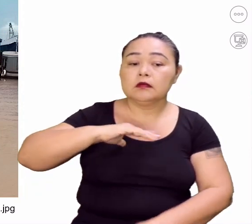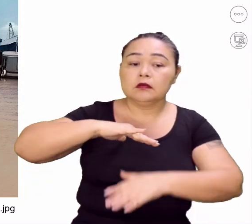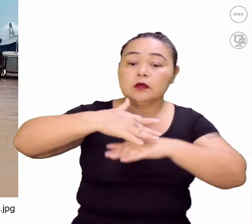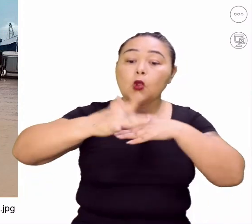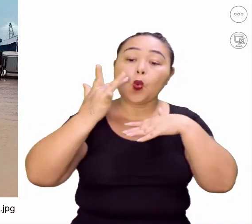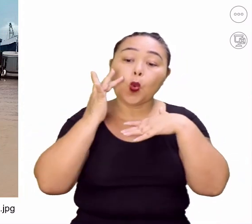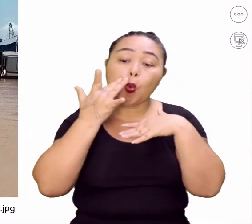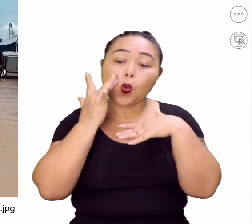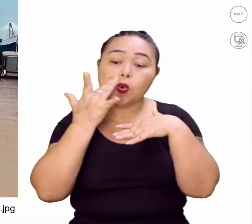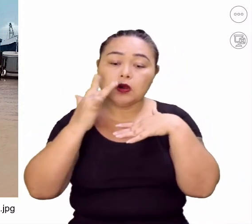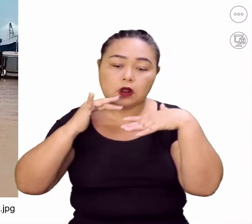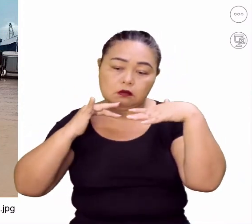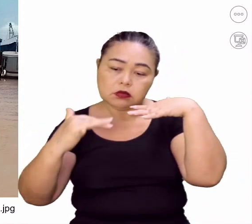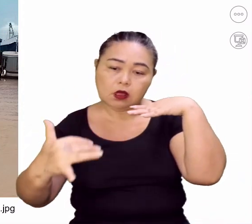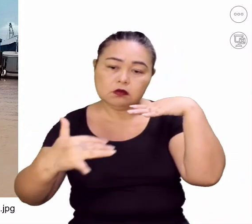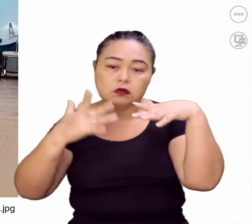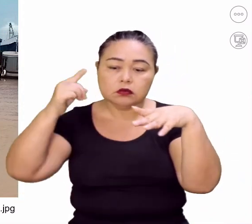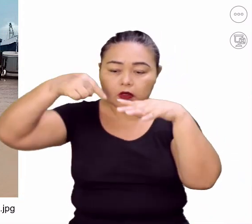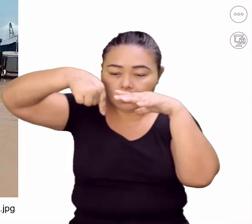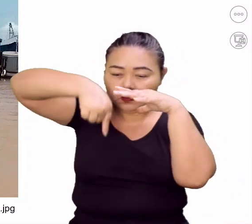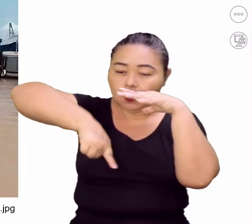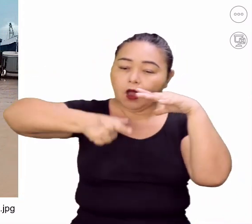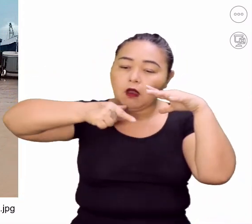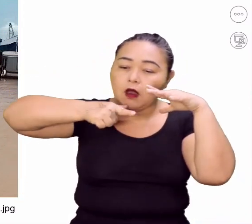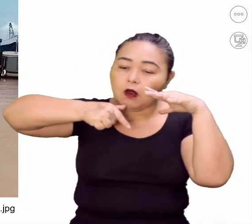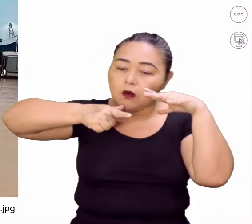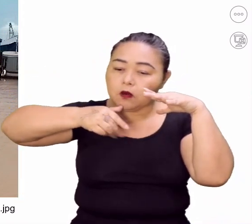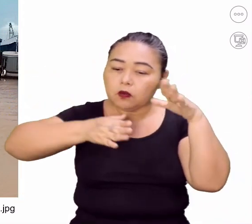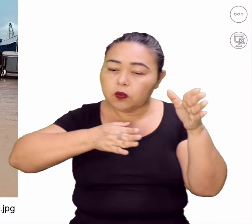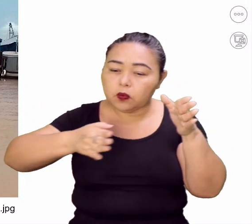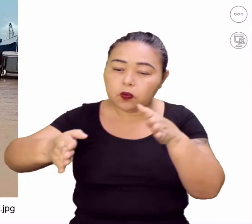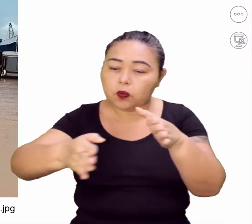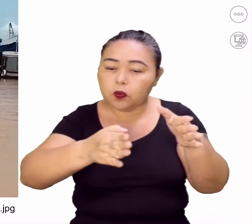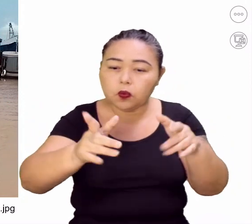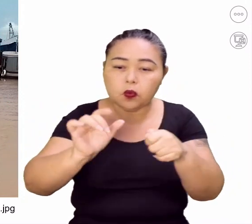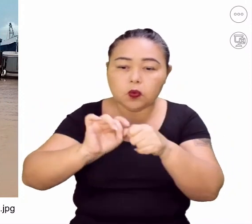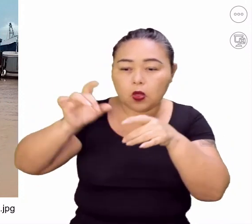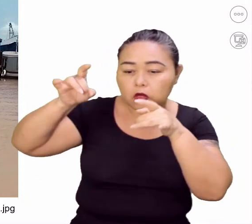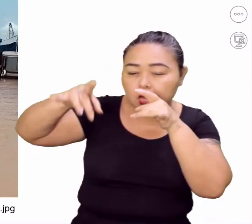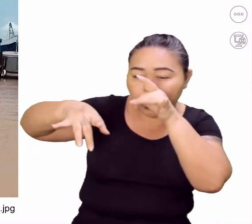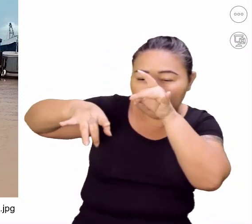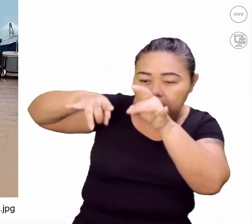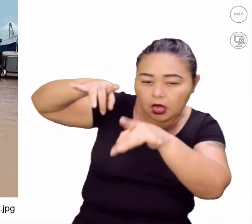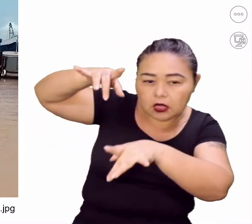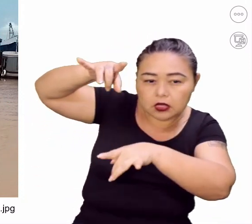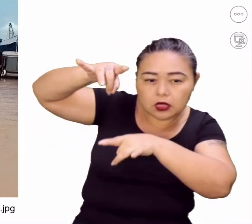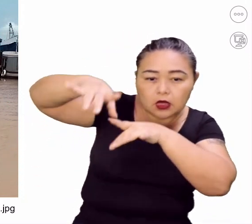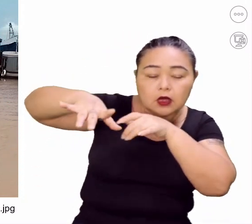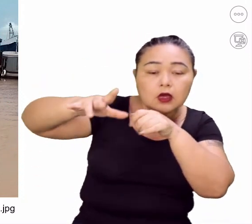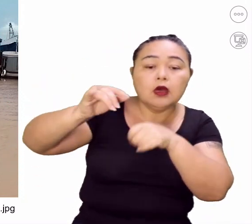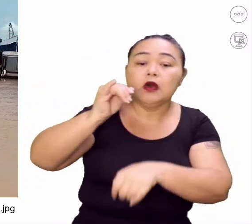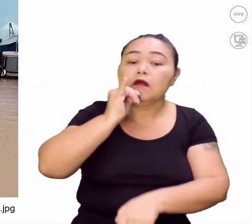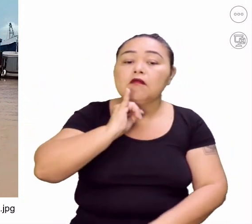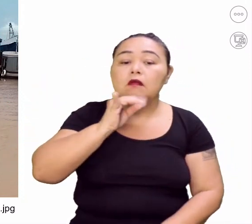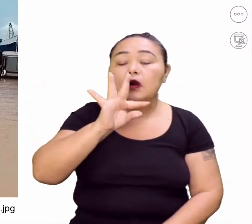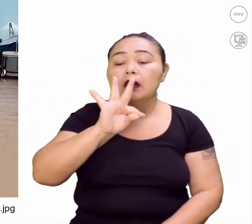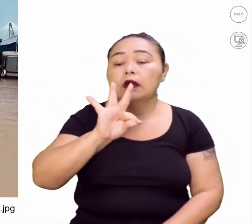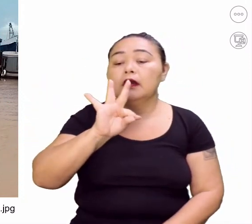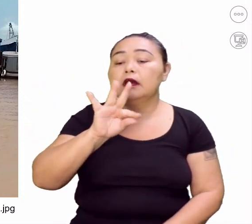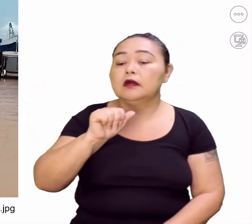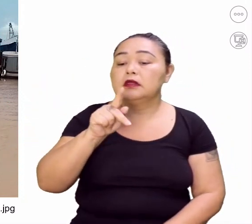jazidas de ouro, encontrado no fundo dos rios, depósitos aluviais, a exemplo do